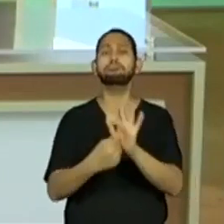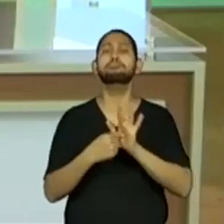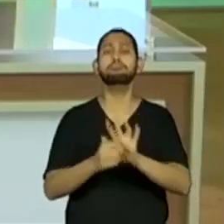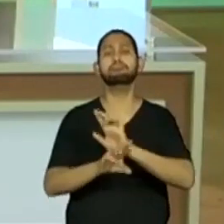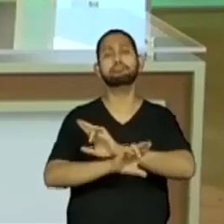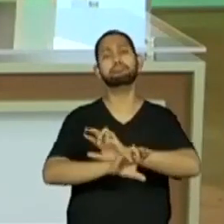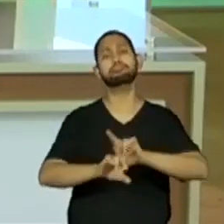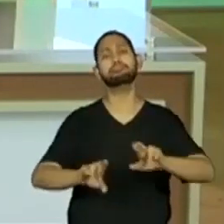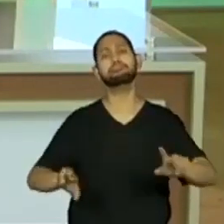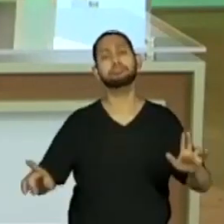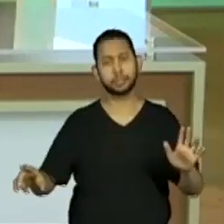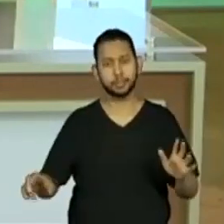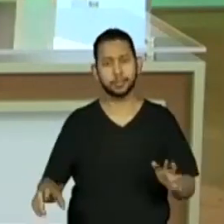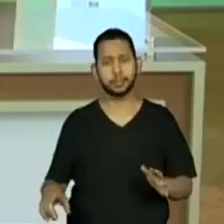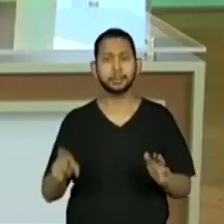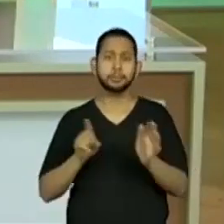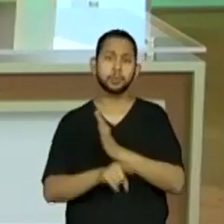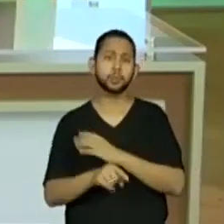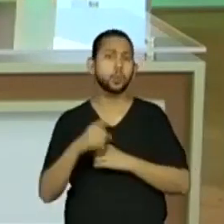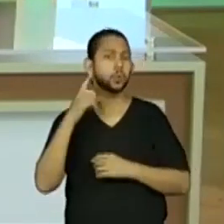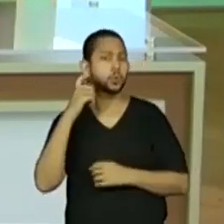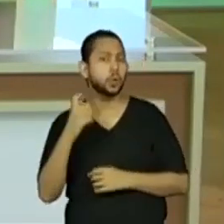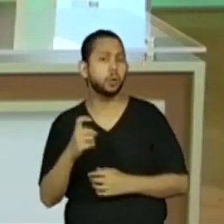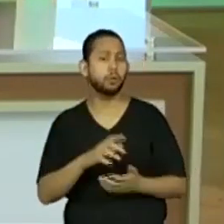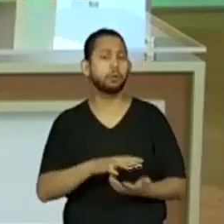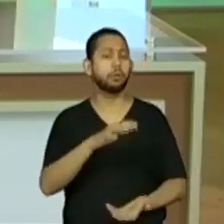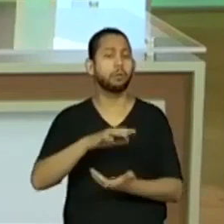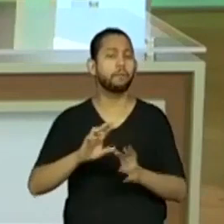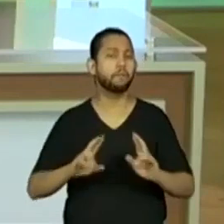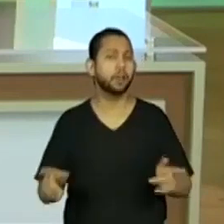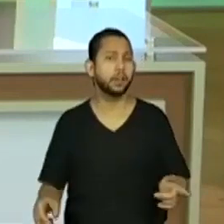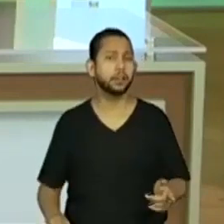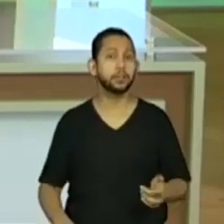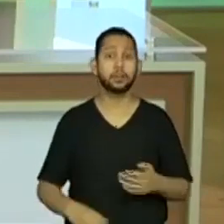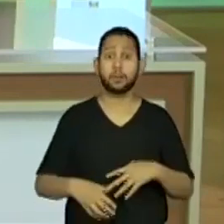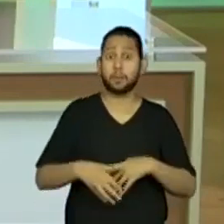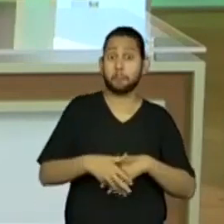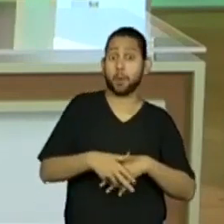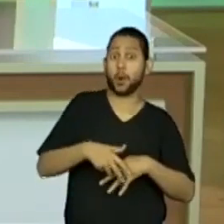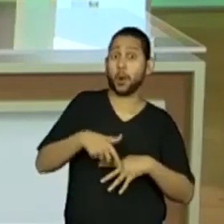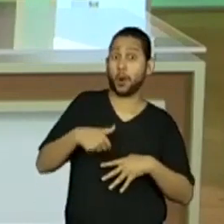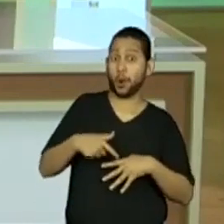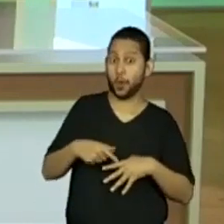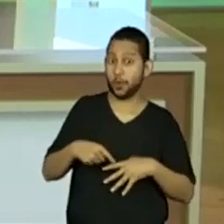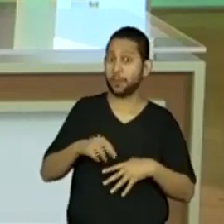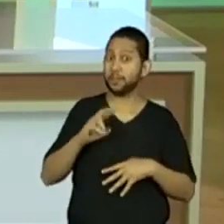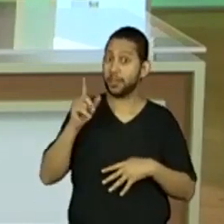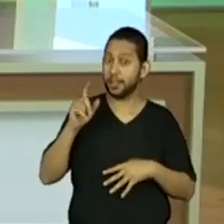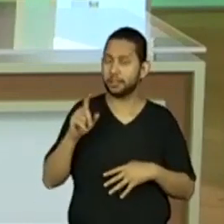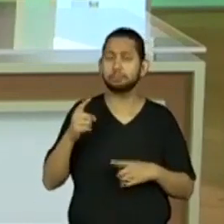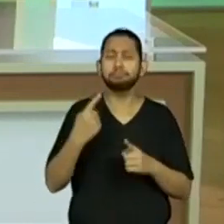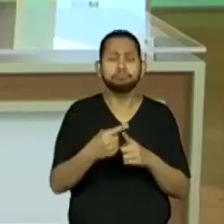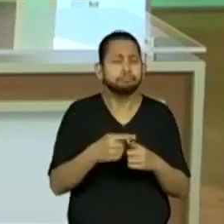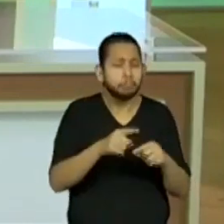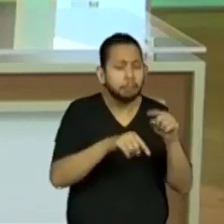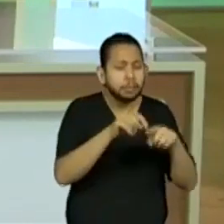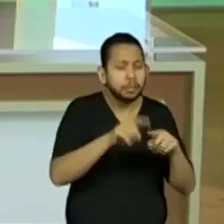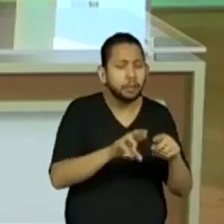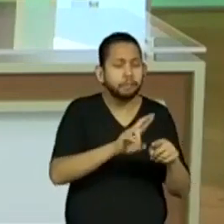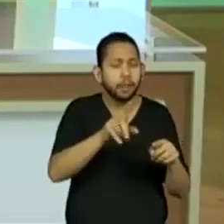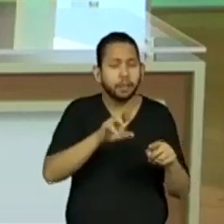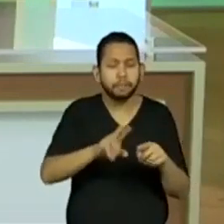levantei para vocês. Por que os sons são diferentes em objetos feitos de